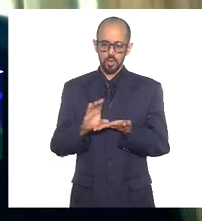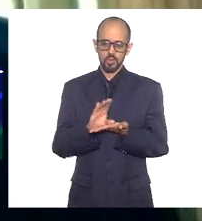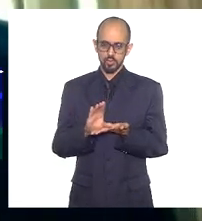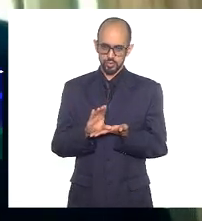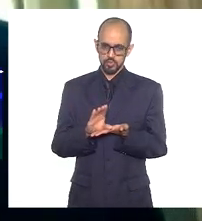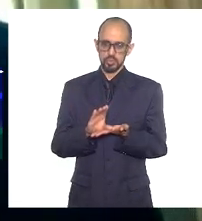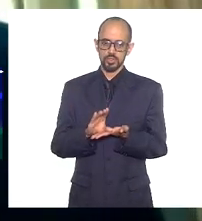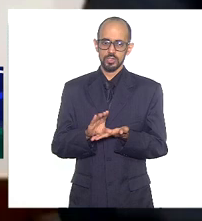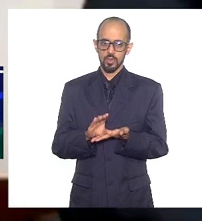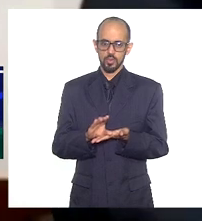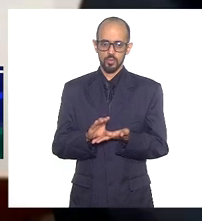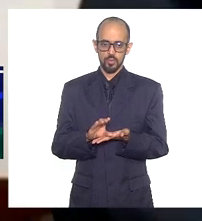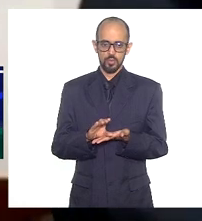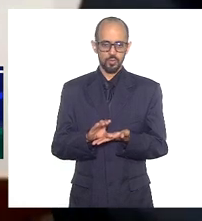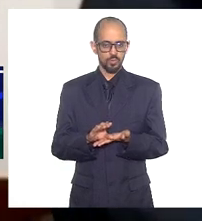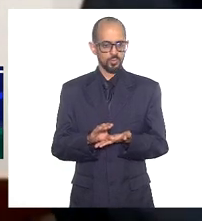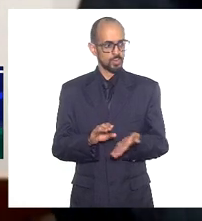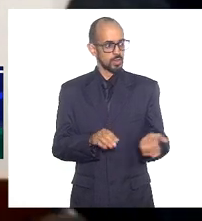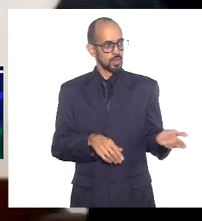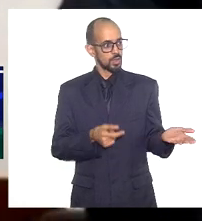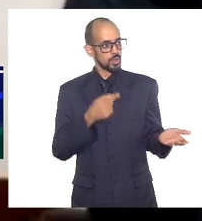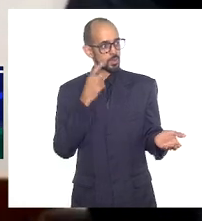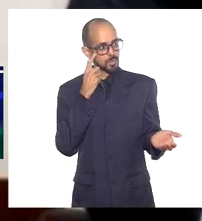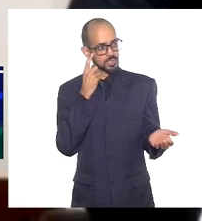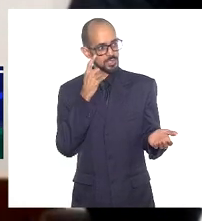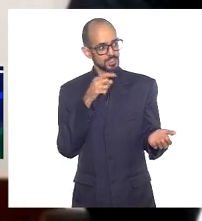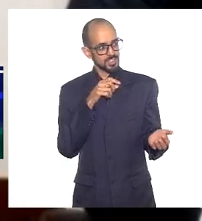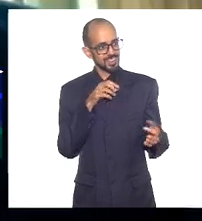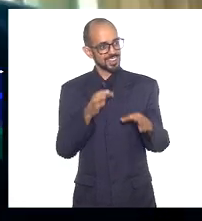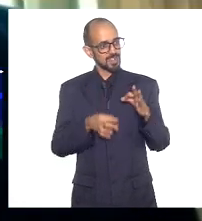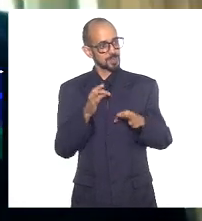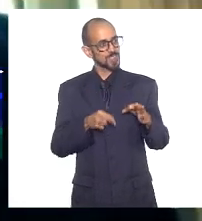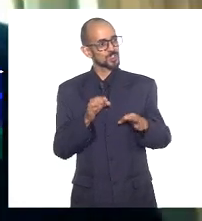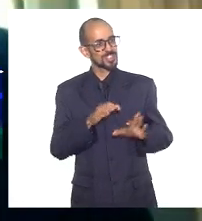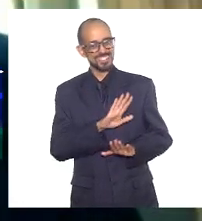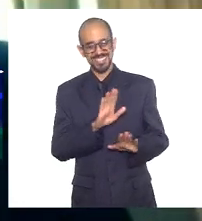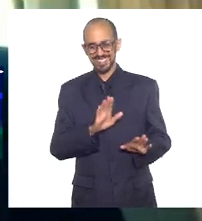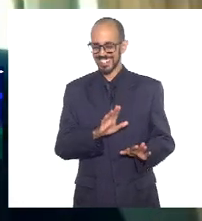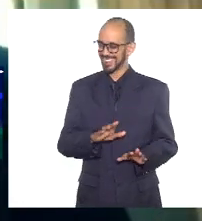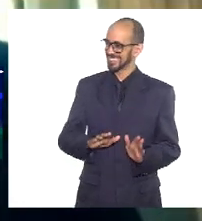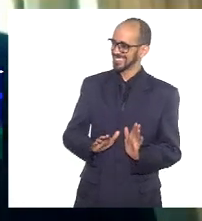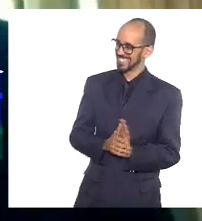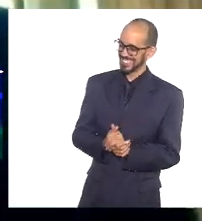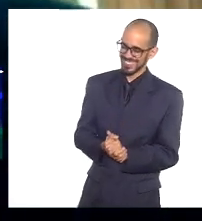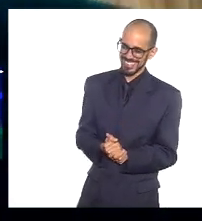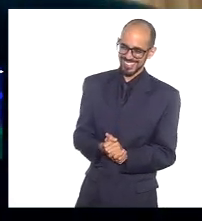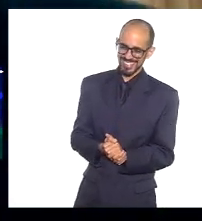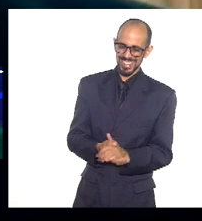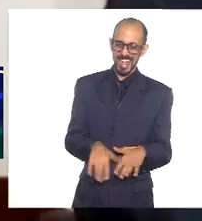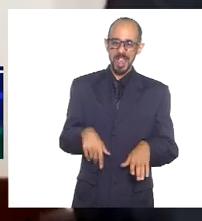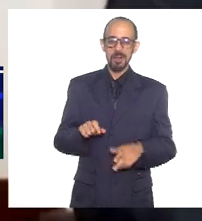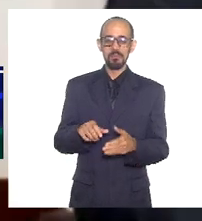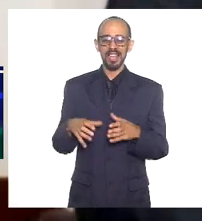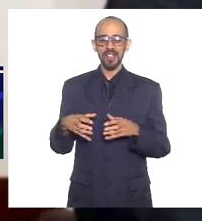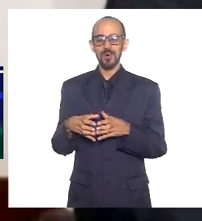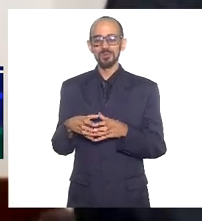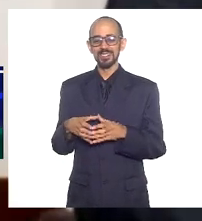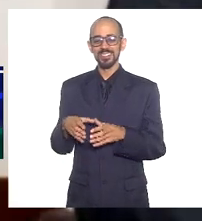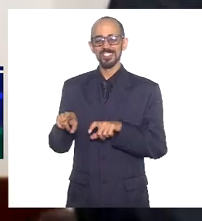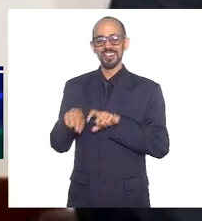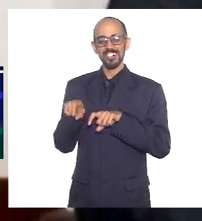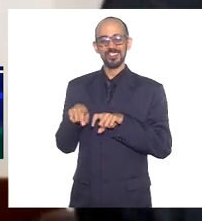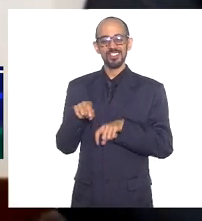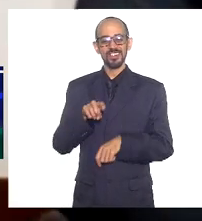presidente pensei que vossa excelência ia dar pela juridicidade pela comissão de agricultura deputado Valdo